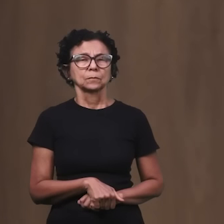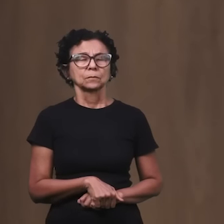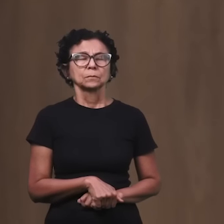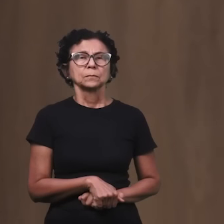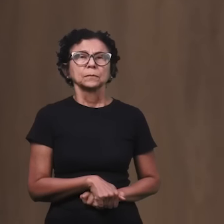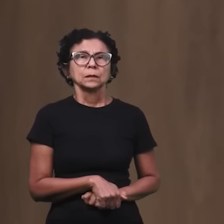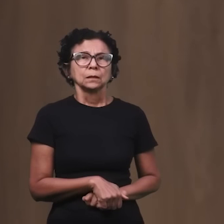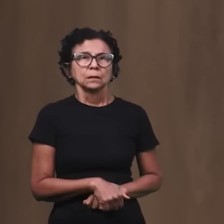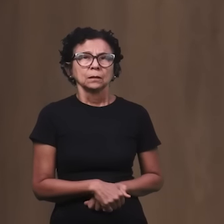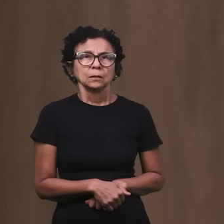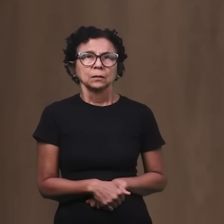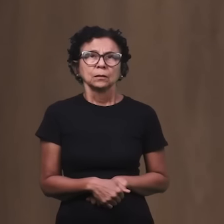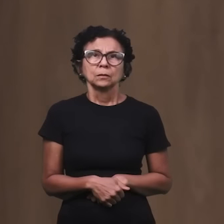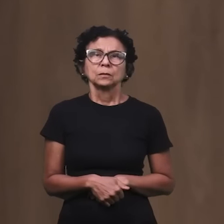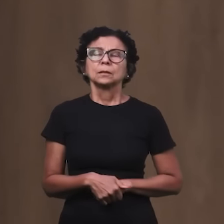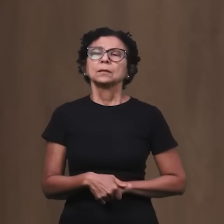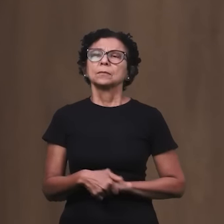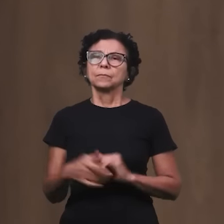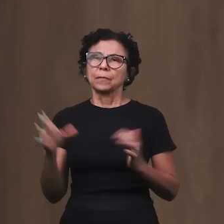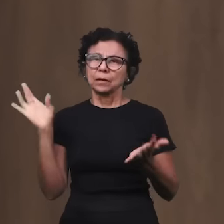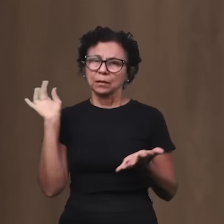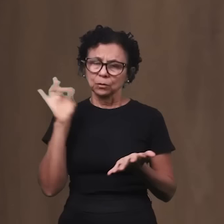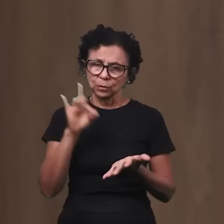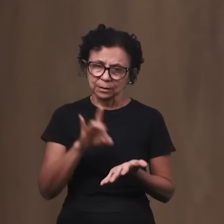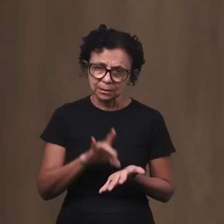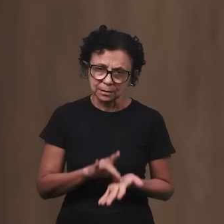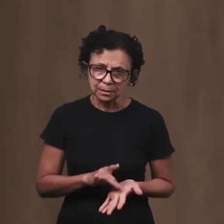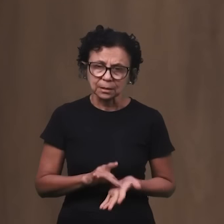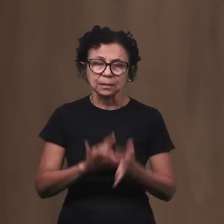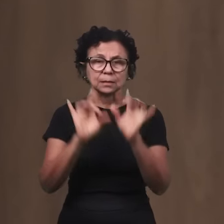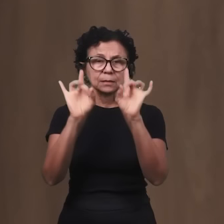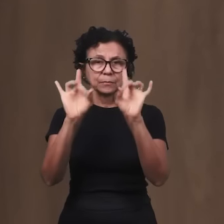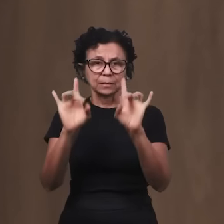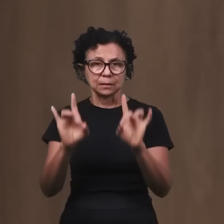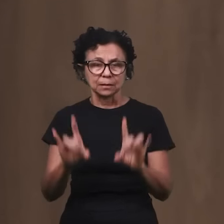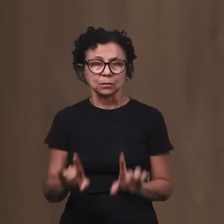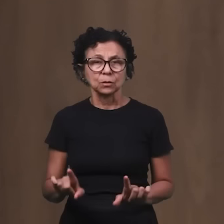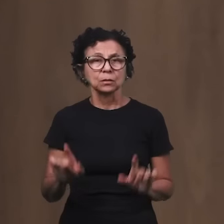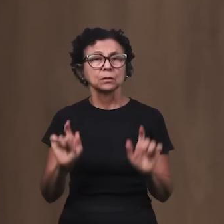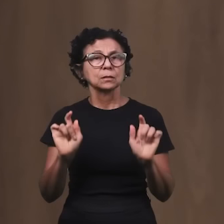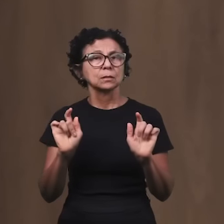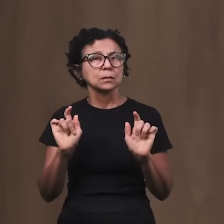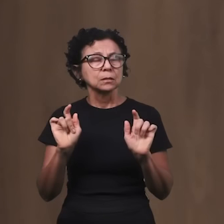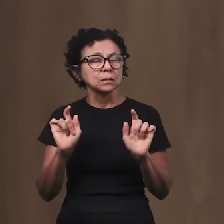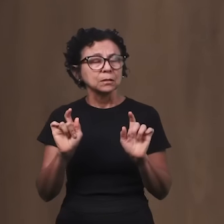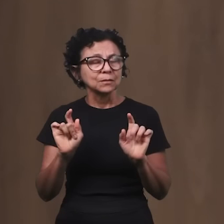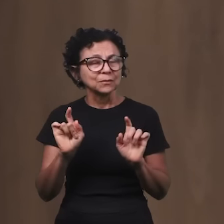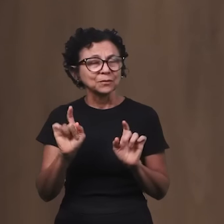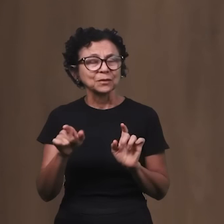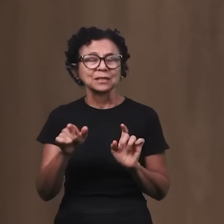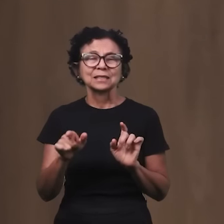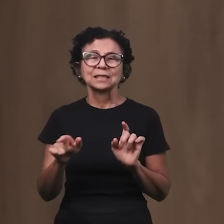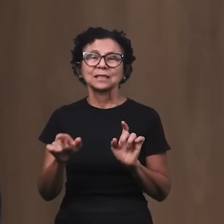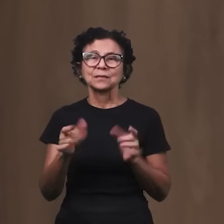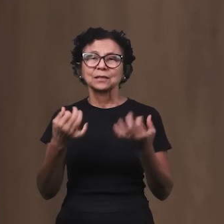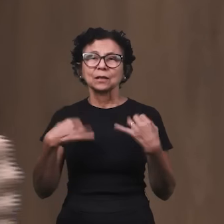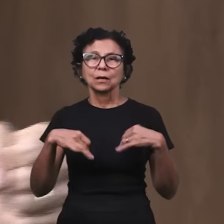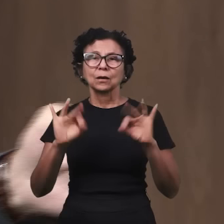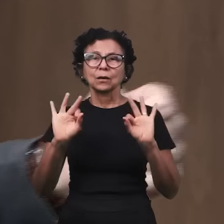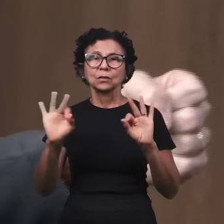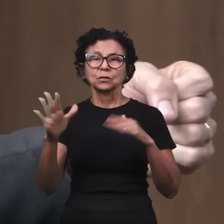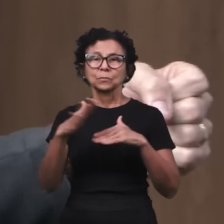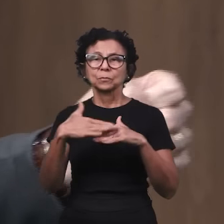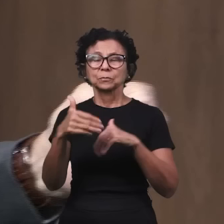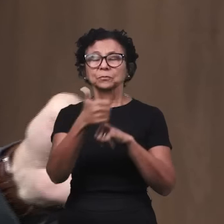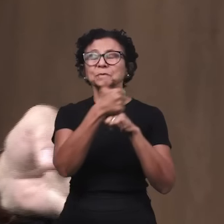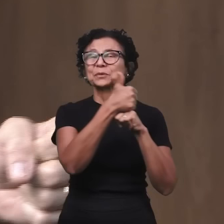profissão. Faça as atualizações necessárias, as especializações se for possível, e você vai ser um excelente profissional.